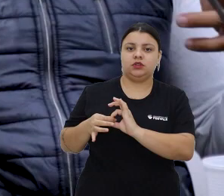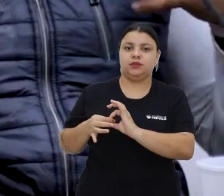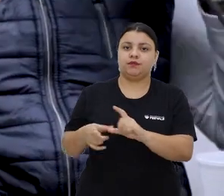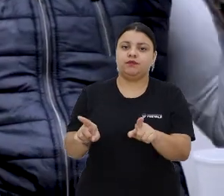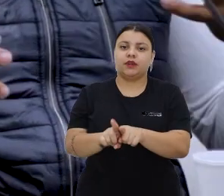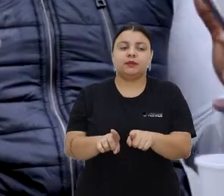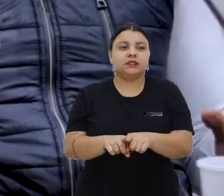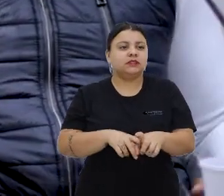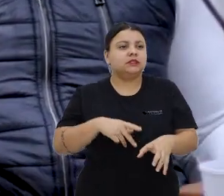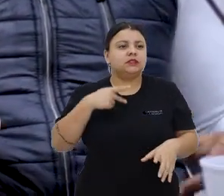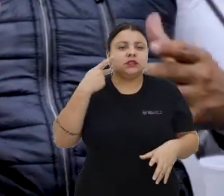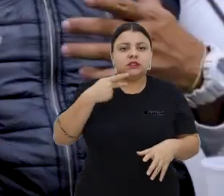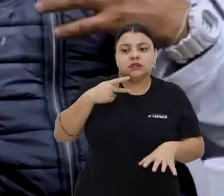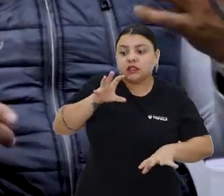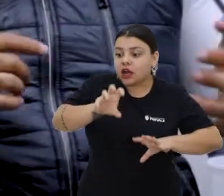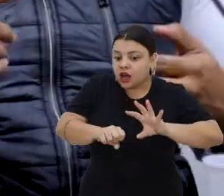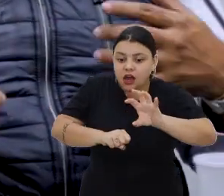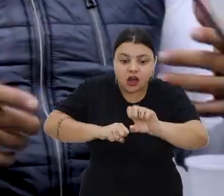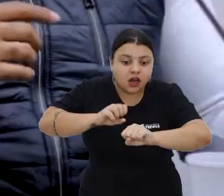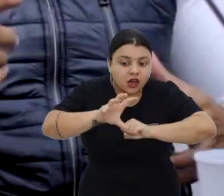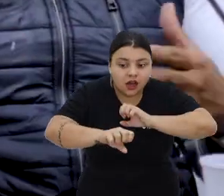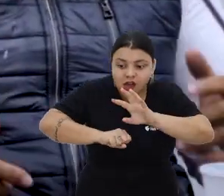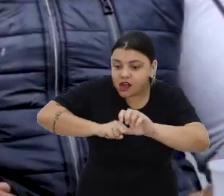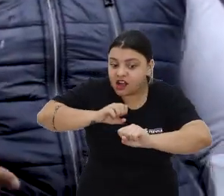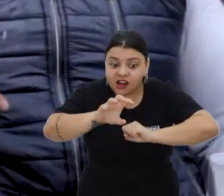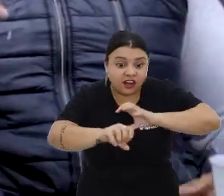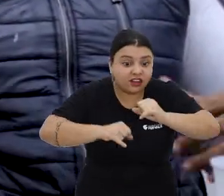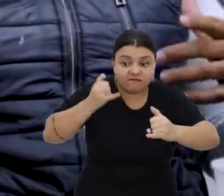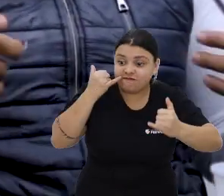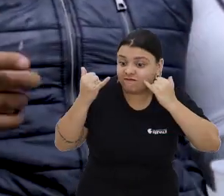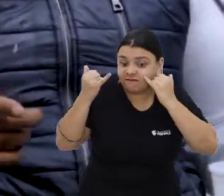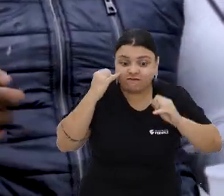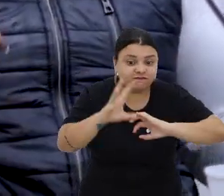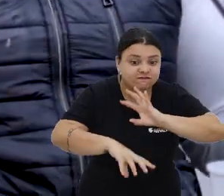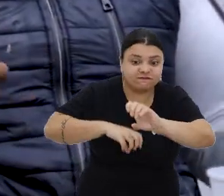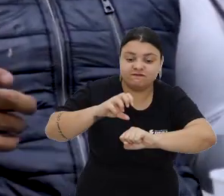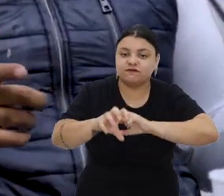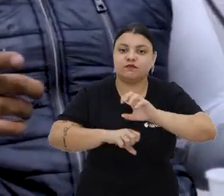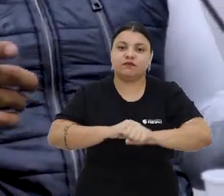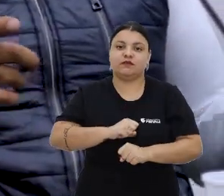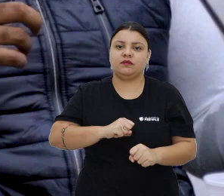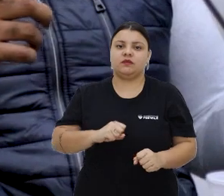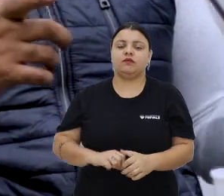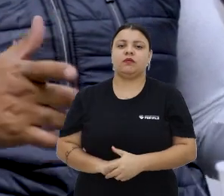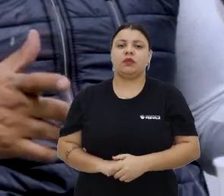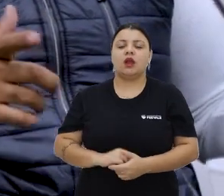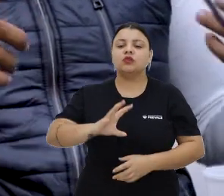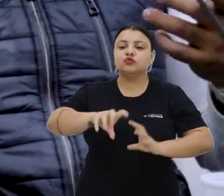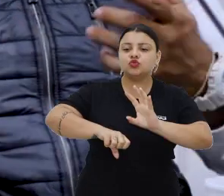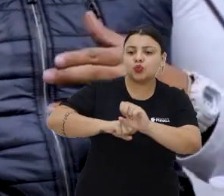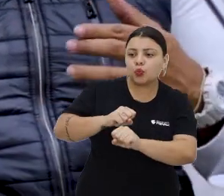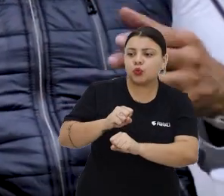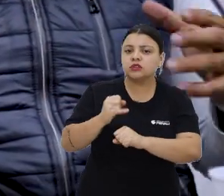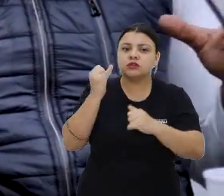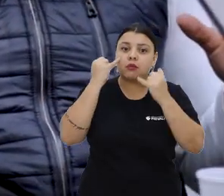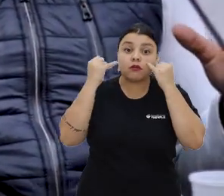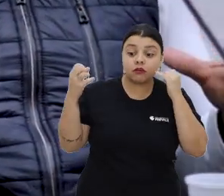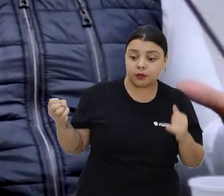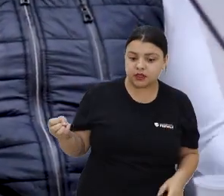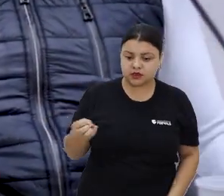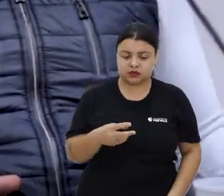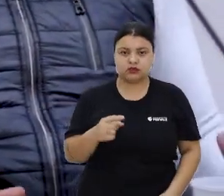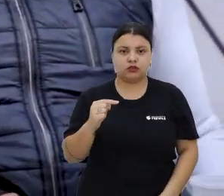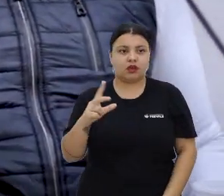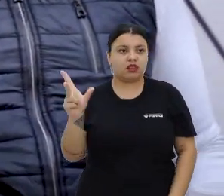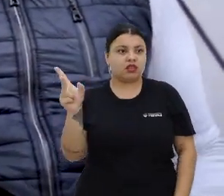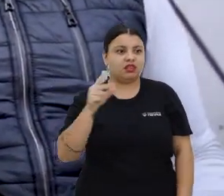ela é meio viciante, né? Porque tu tá o tempo inteiro buscando informação. E todo o tempo tu busca alguma informação nova que, tipo assim, pá,